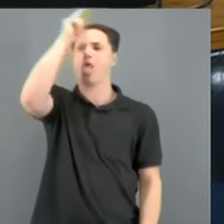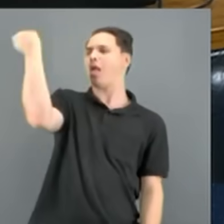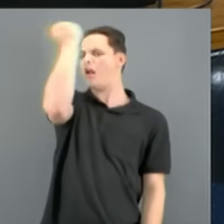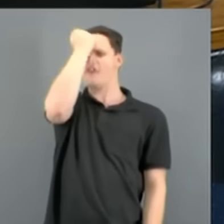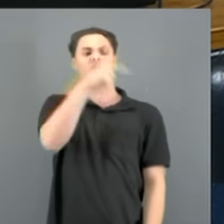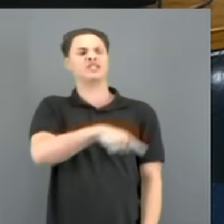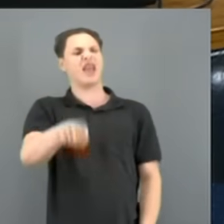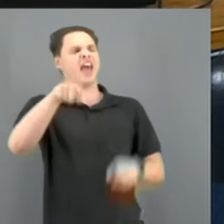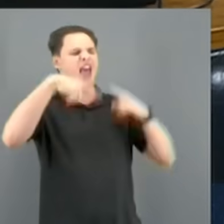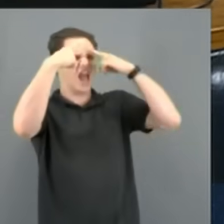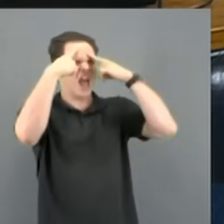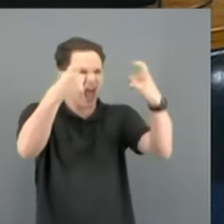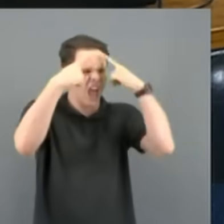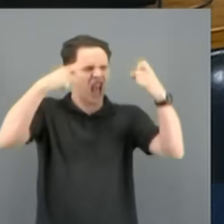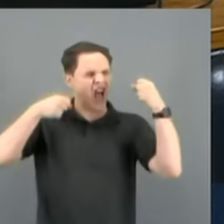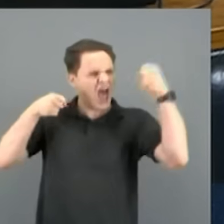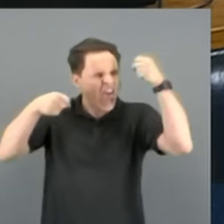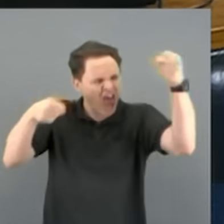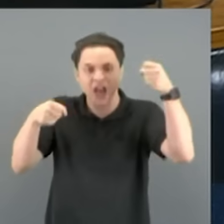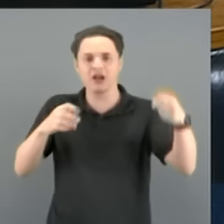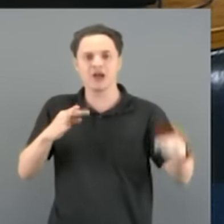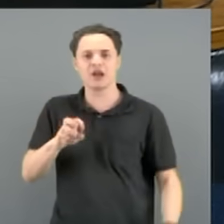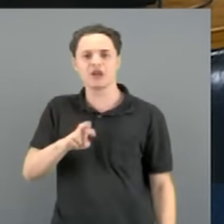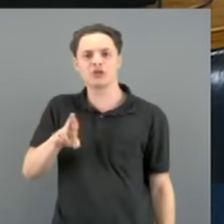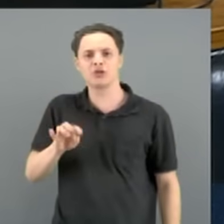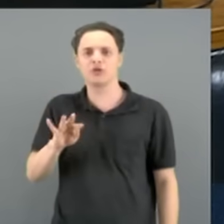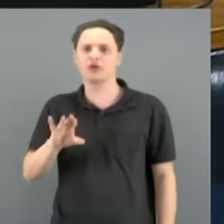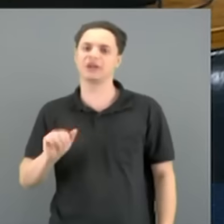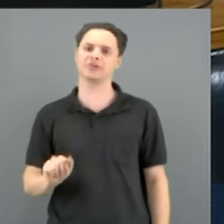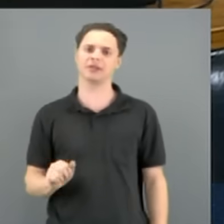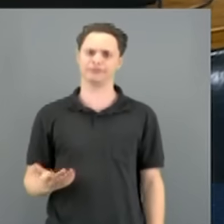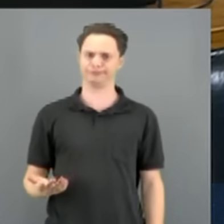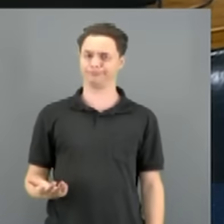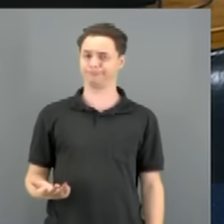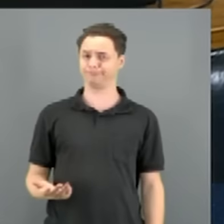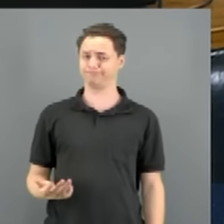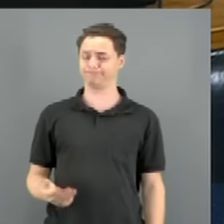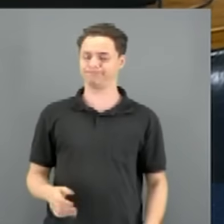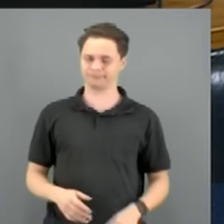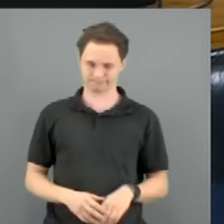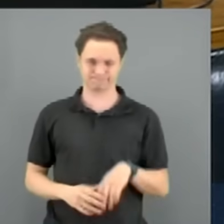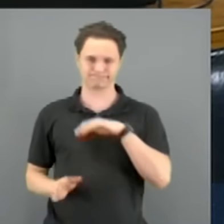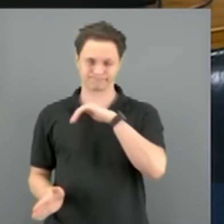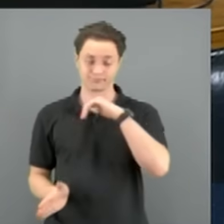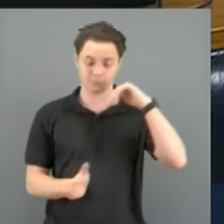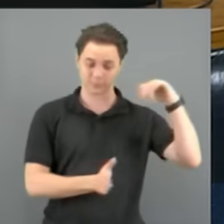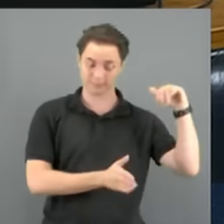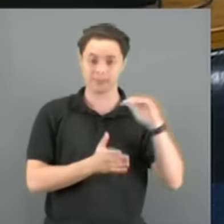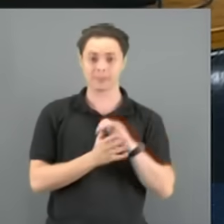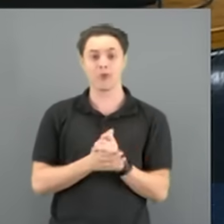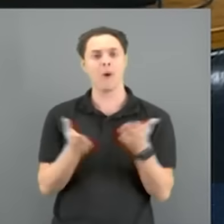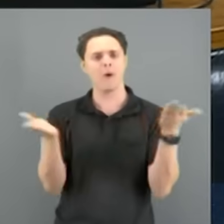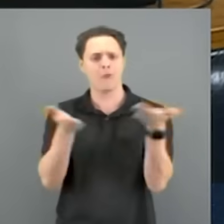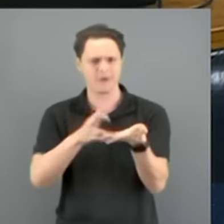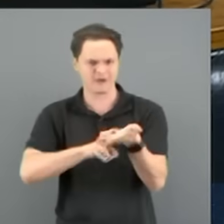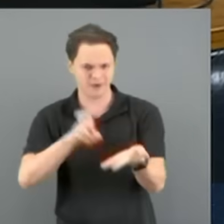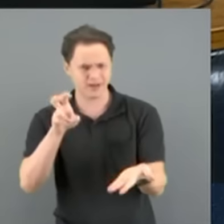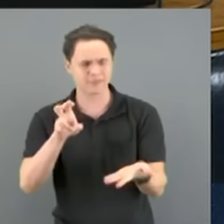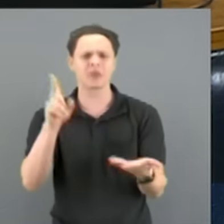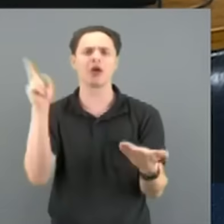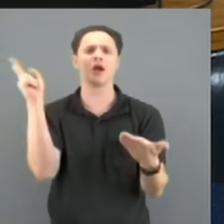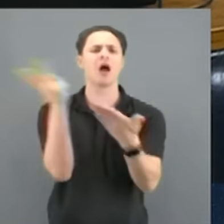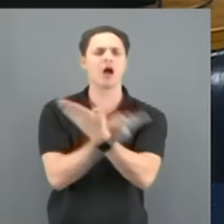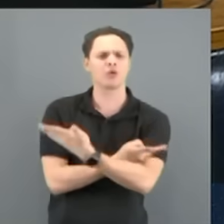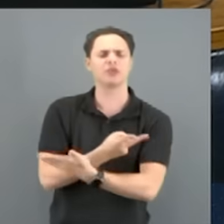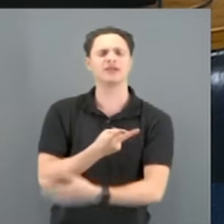agora aconteceu que hoje cedo uma situação surreal General Dutra que é